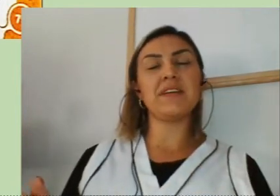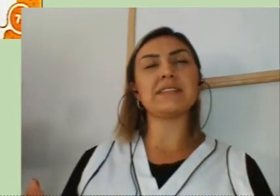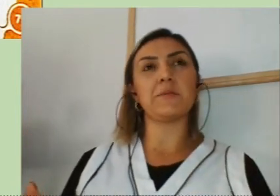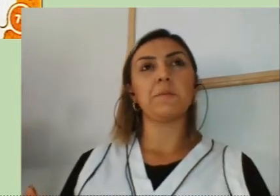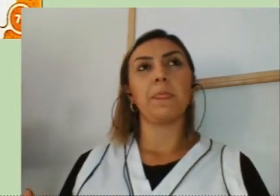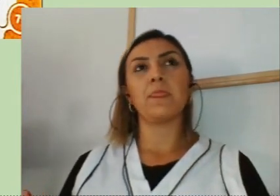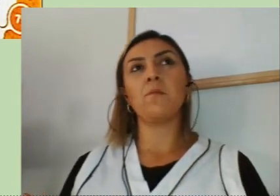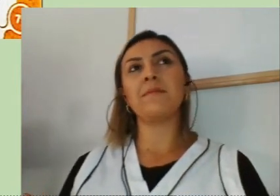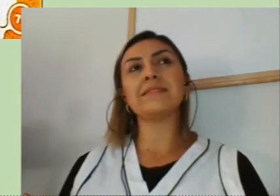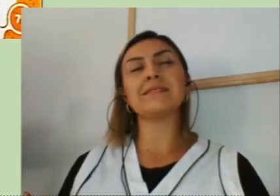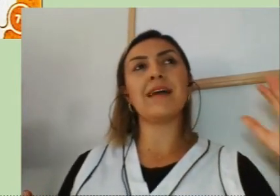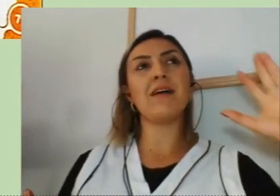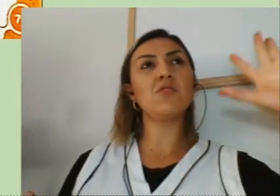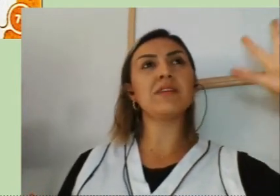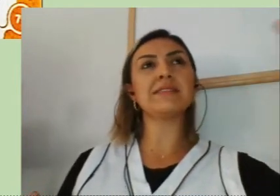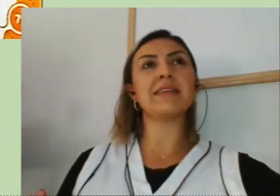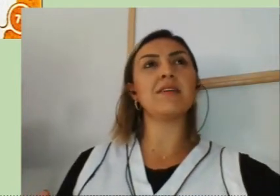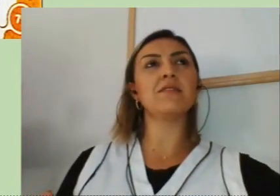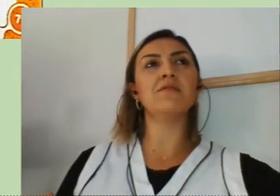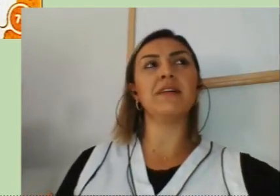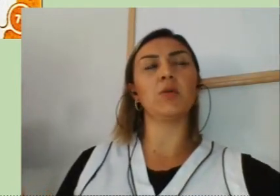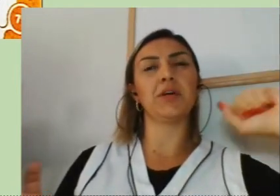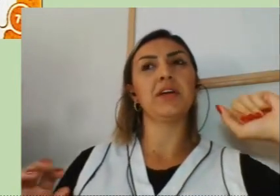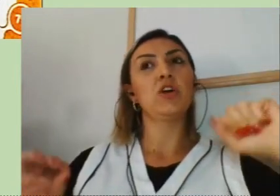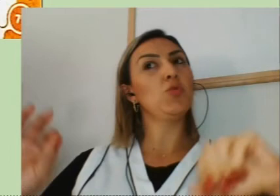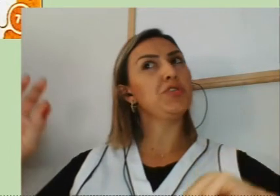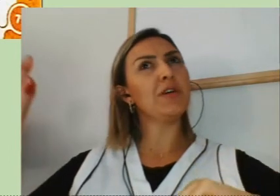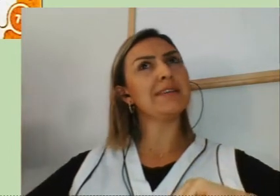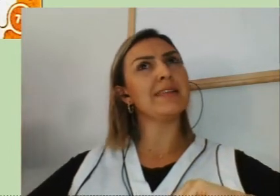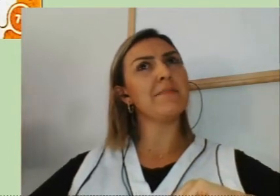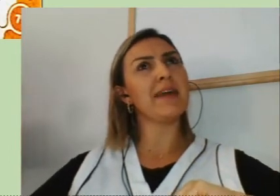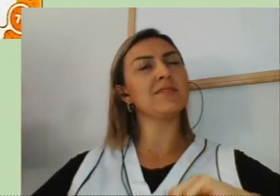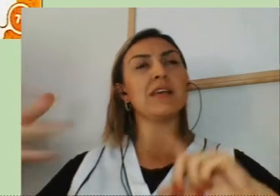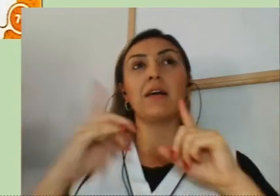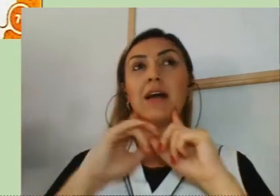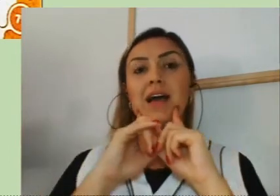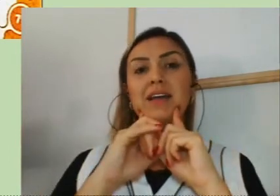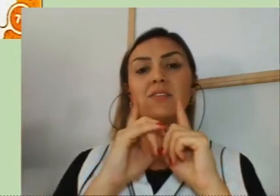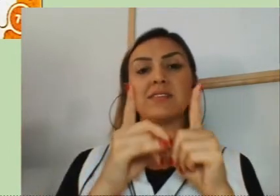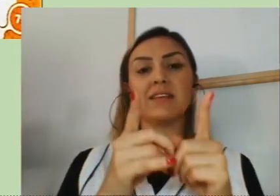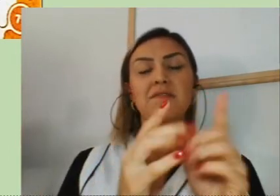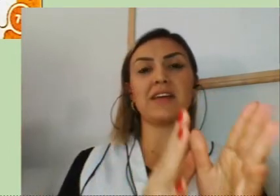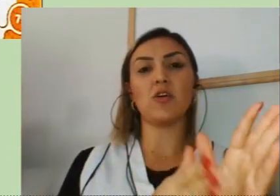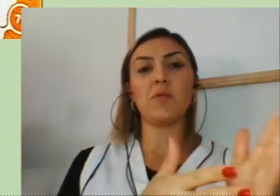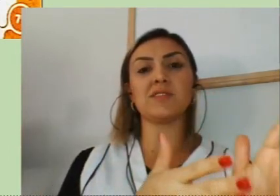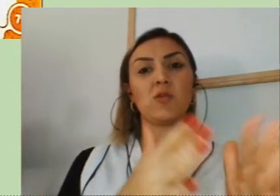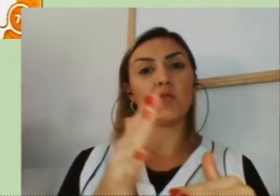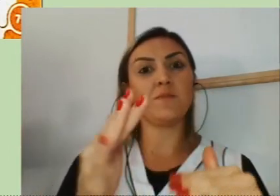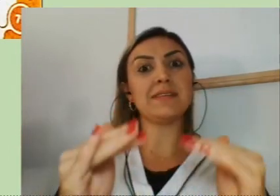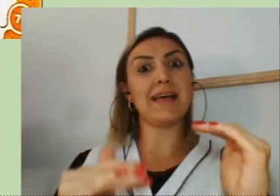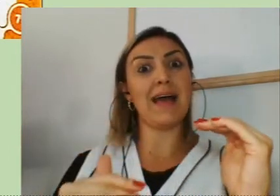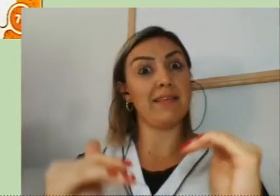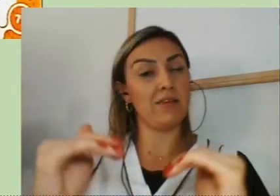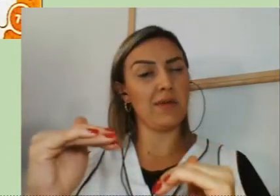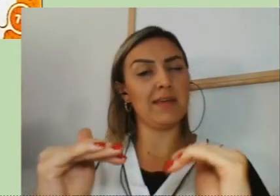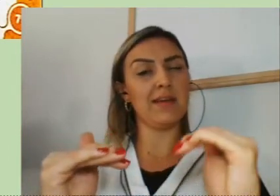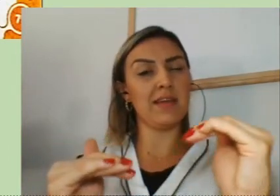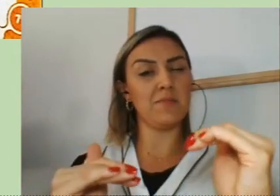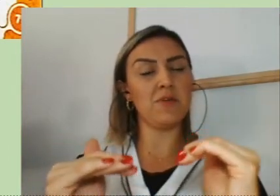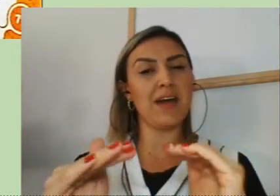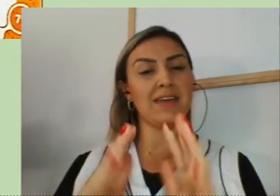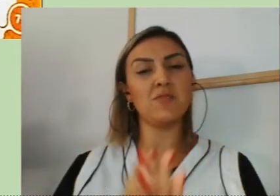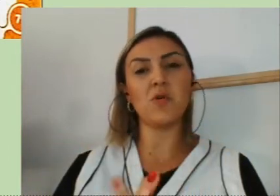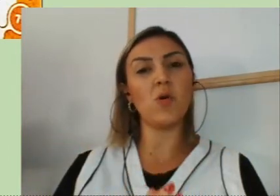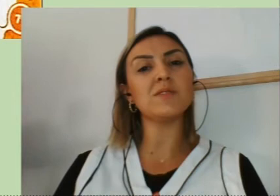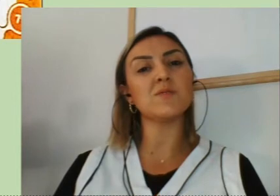gente vai ver assim, num mês tal eu gastei um valor, no outro eu gastei menos. Ah, então significa que eu posso economizar, ter um